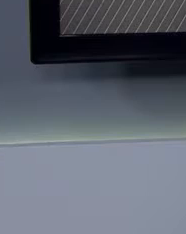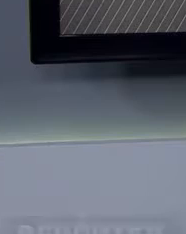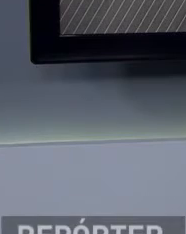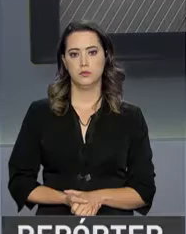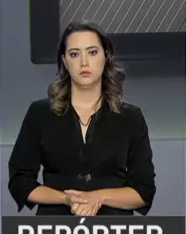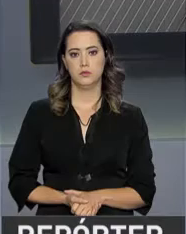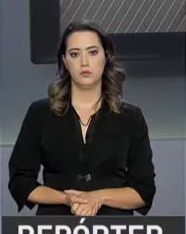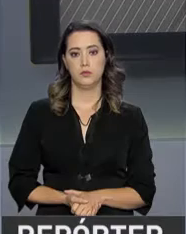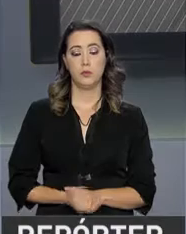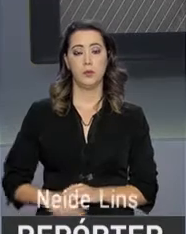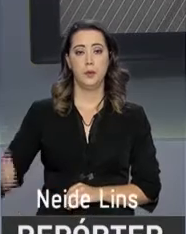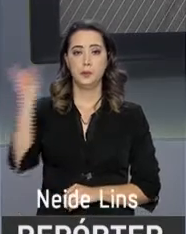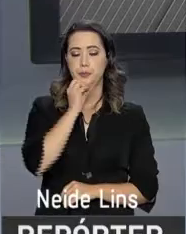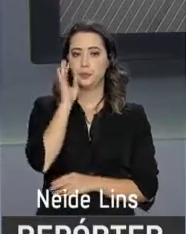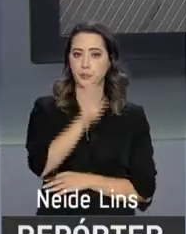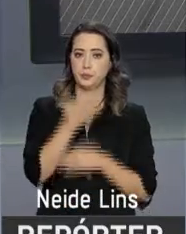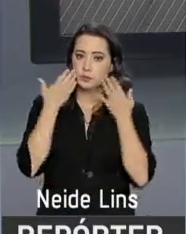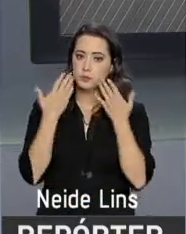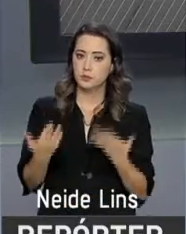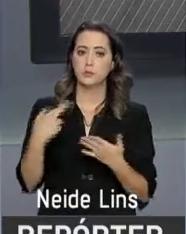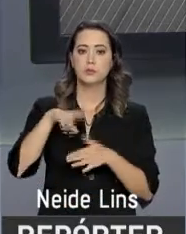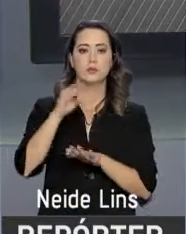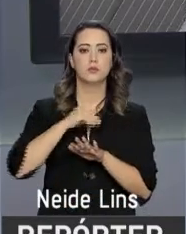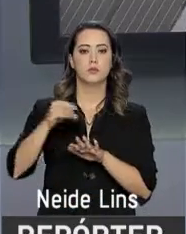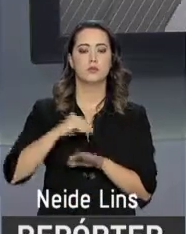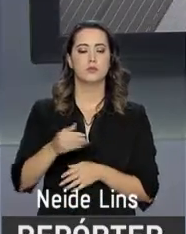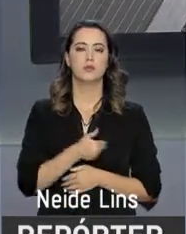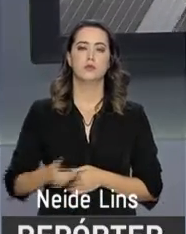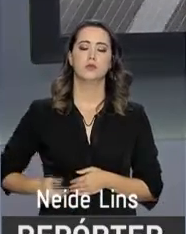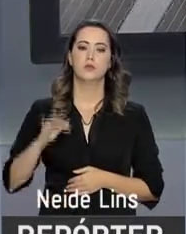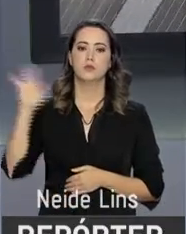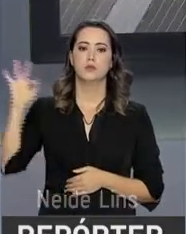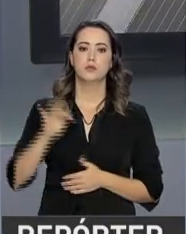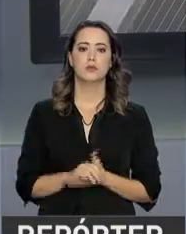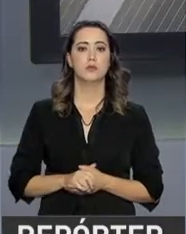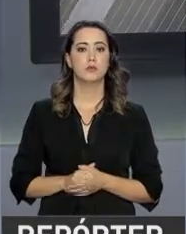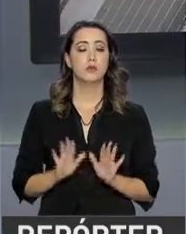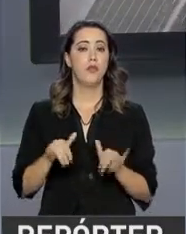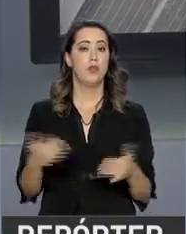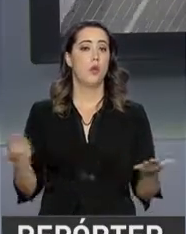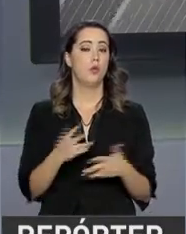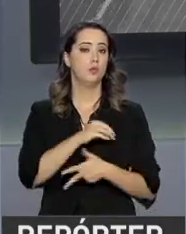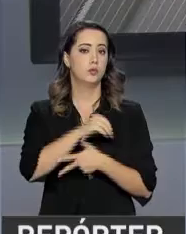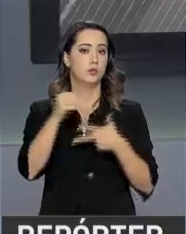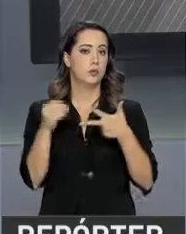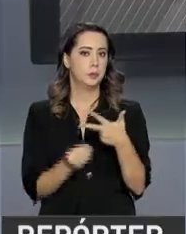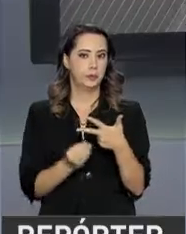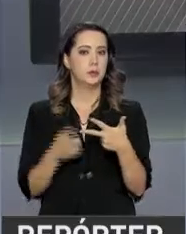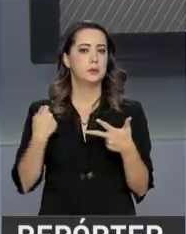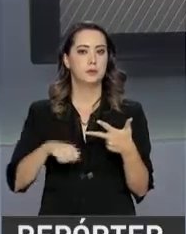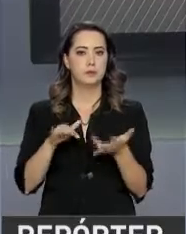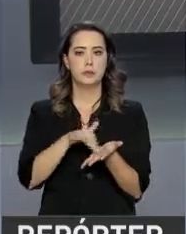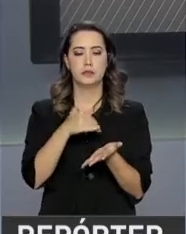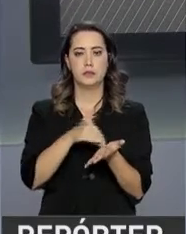olá boa tarde no ar o repórter nbr com as notícias do governo federal termina hoje o prazo de inscrição do enem